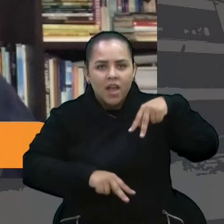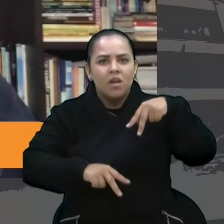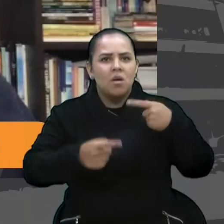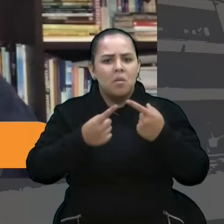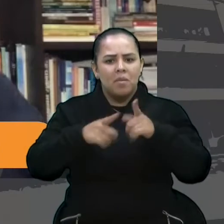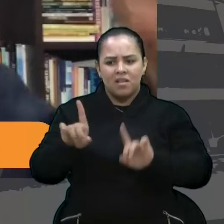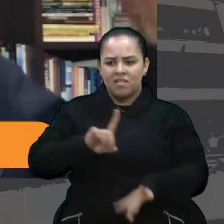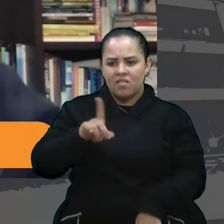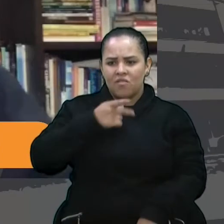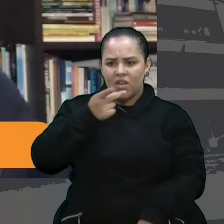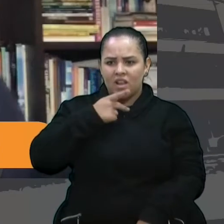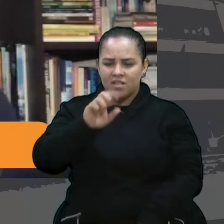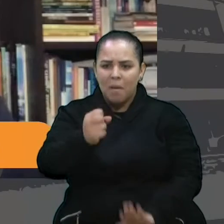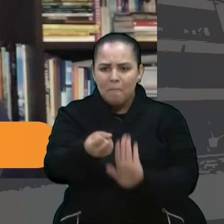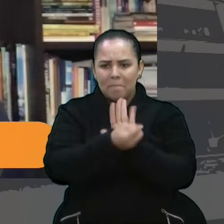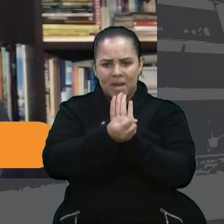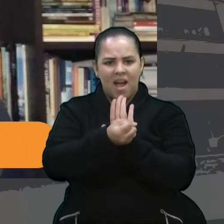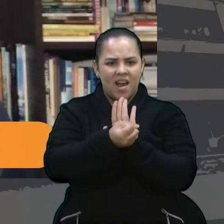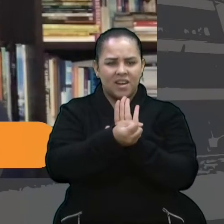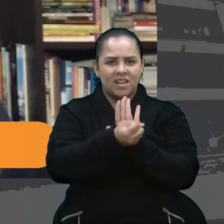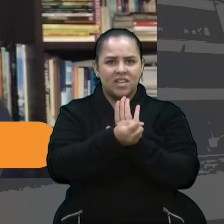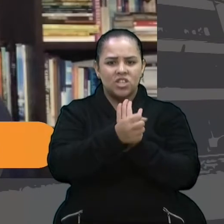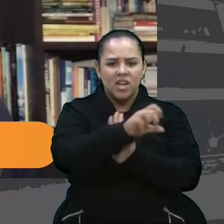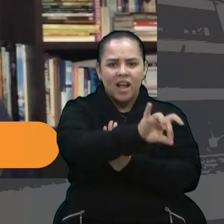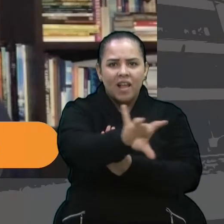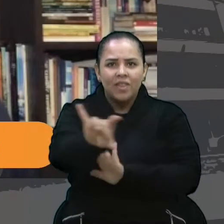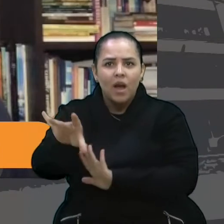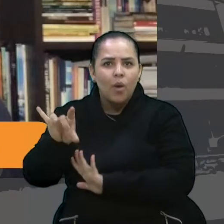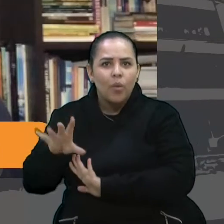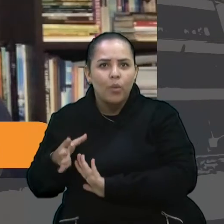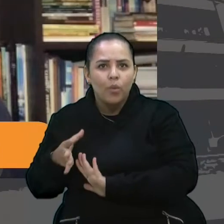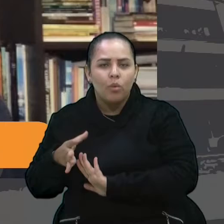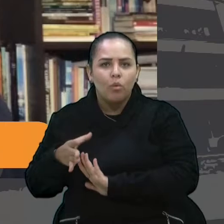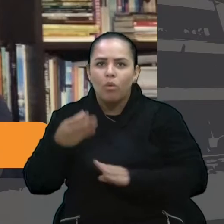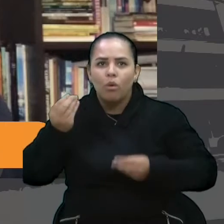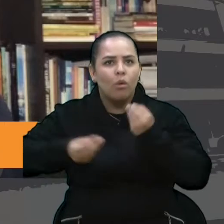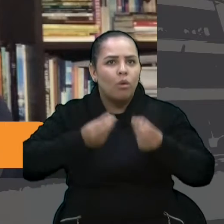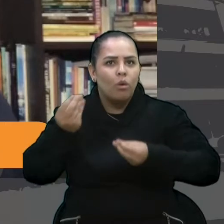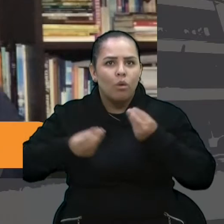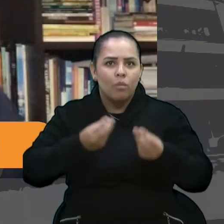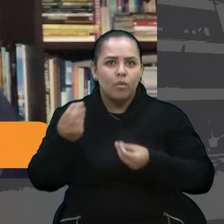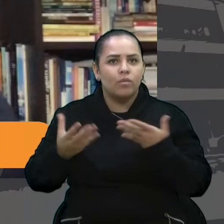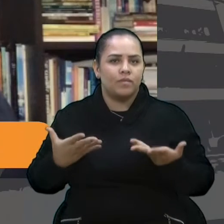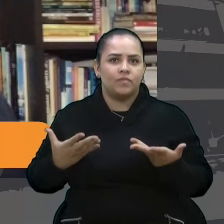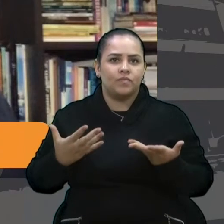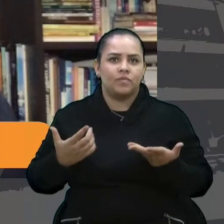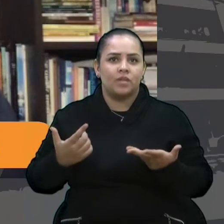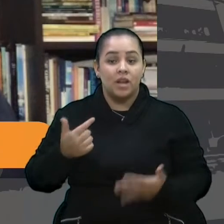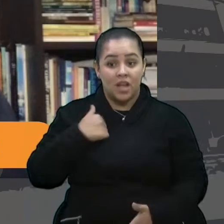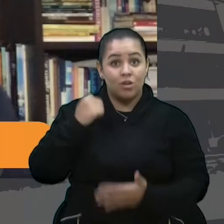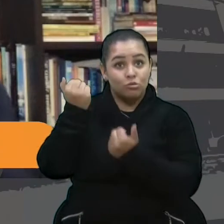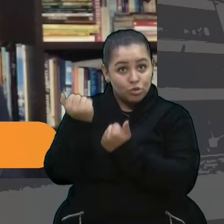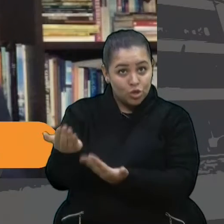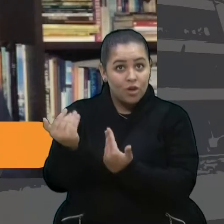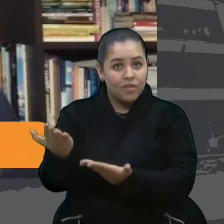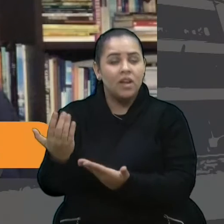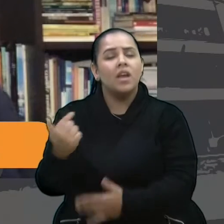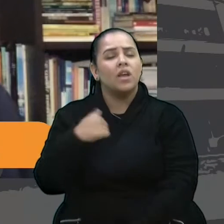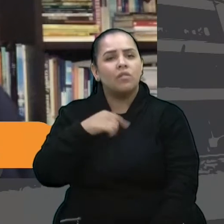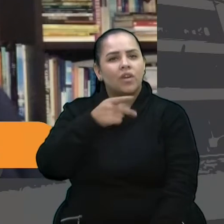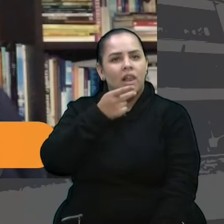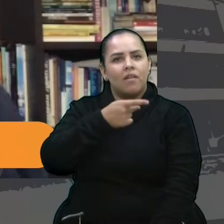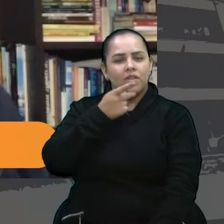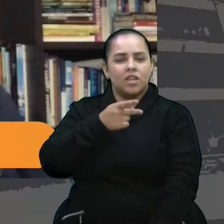ideologização carimbada também das pessoas. O que é isso? Né? Quando eu era menino, a